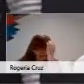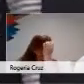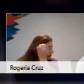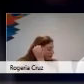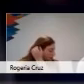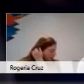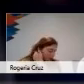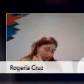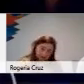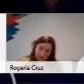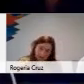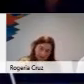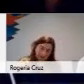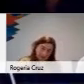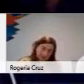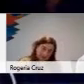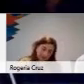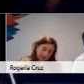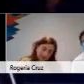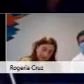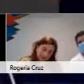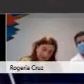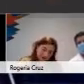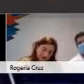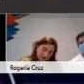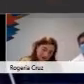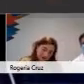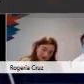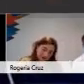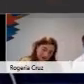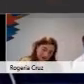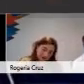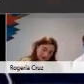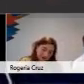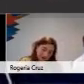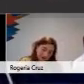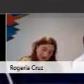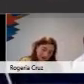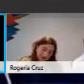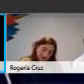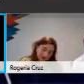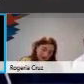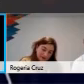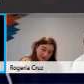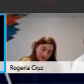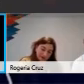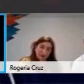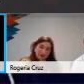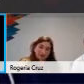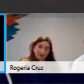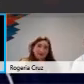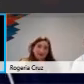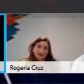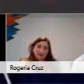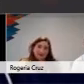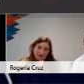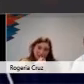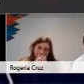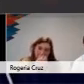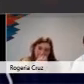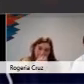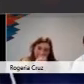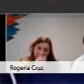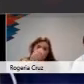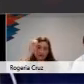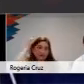Parabéns pela organização desse evento. Cumprimento o senhor, doutor Leonardo, dos exemplos de gestão pública no Brasil e a instituição que o senhor